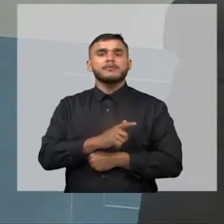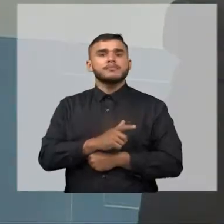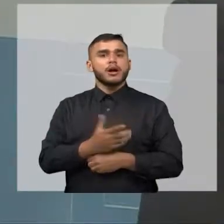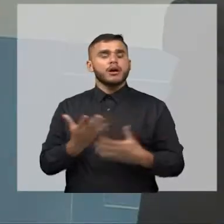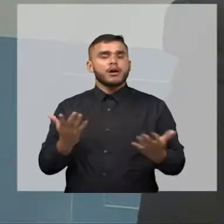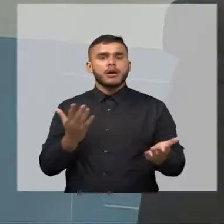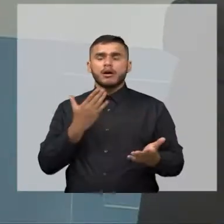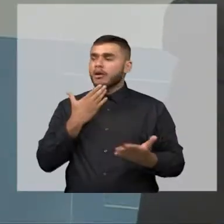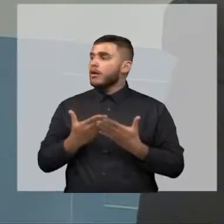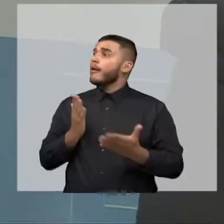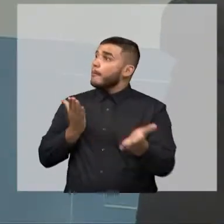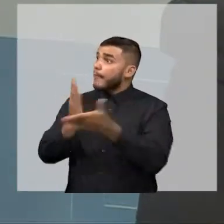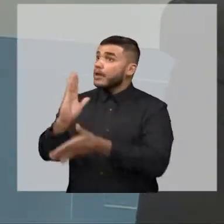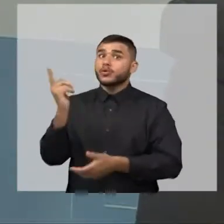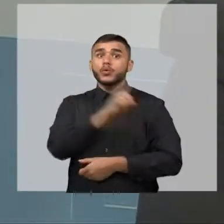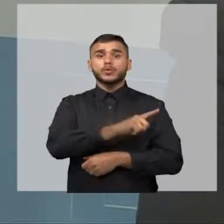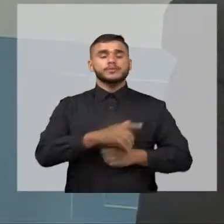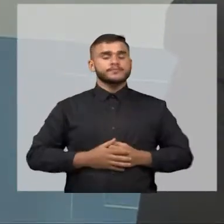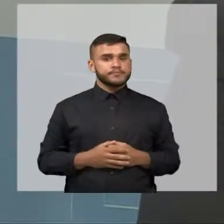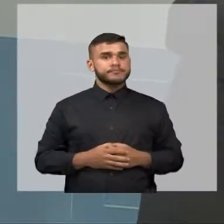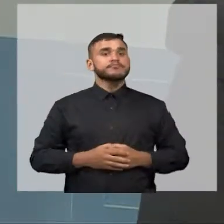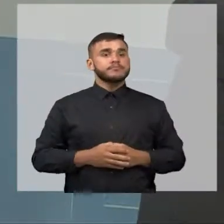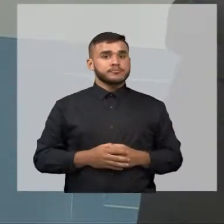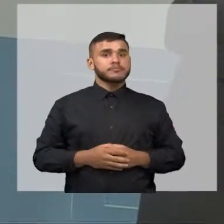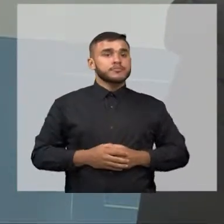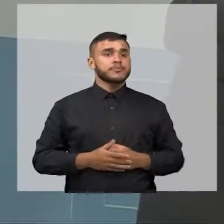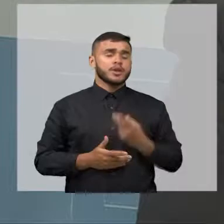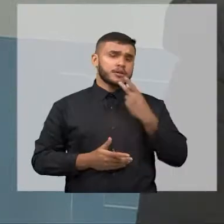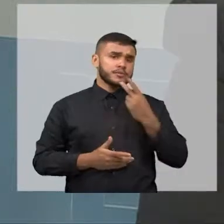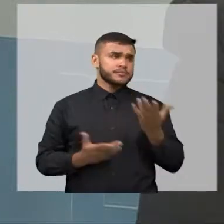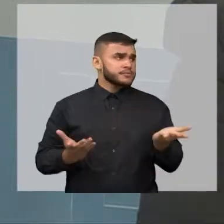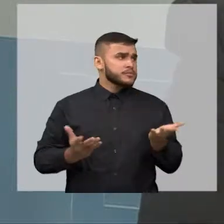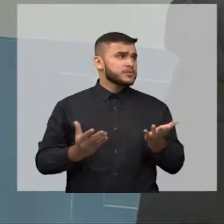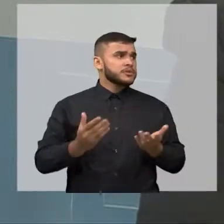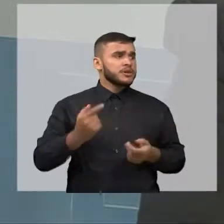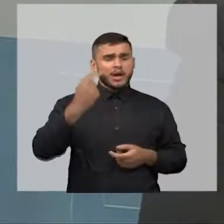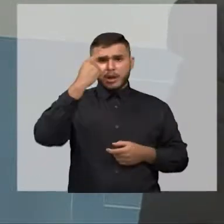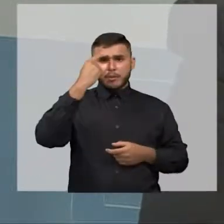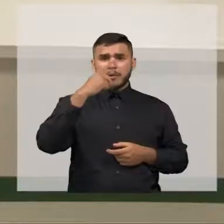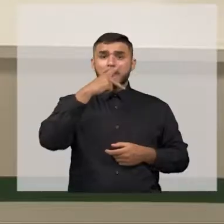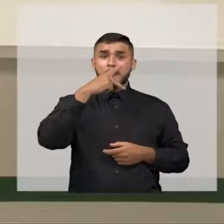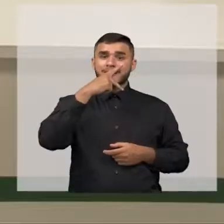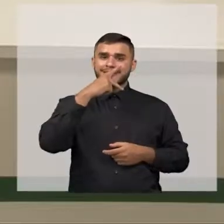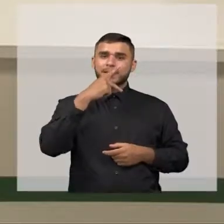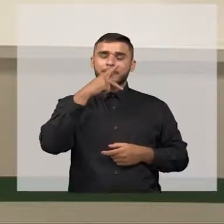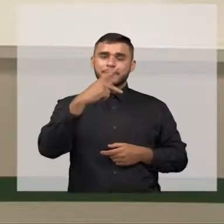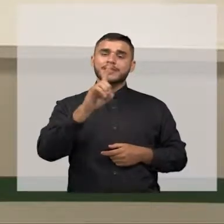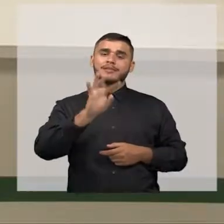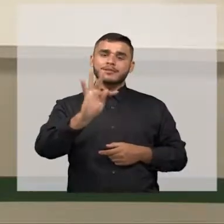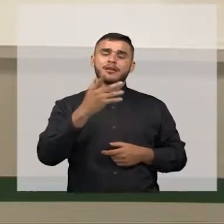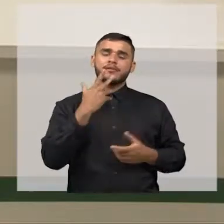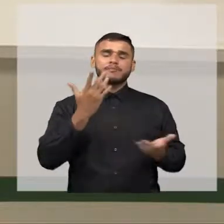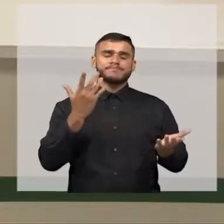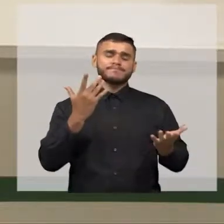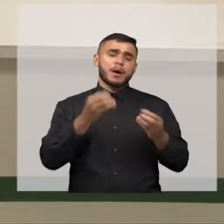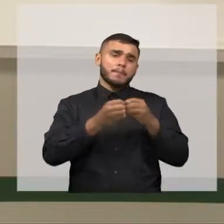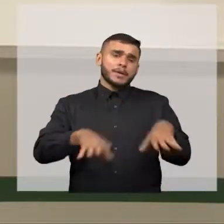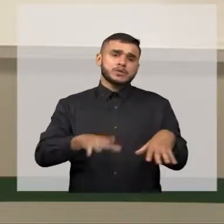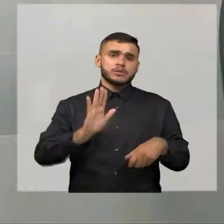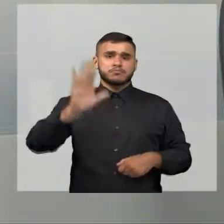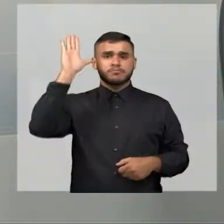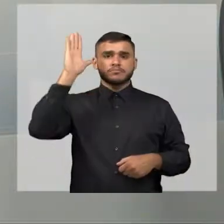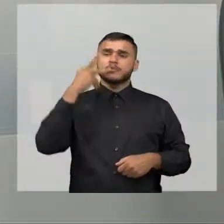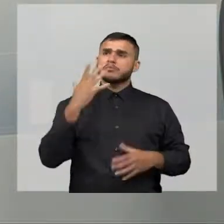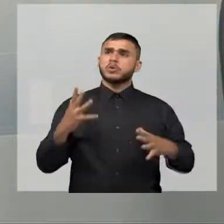do PDT ou dos irmãos... Sim, foi retirar a candidatura retirar para sua não candidatura. prejudicar o partido. Para Com não medo de prejudicar que o os partido. meus... Eles